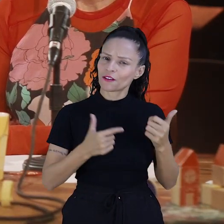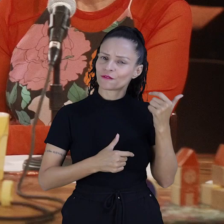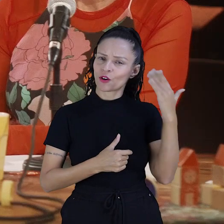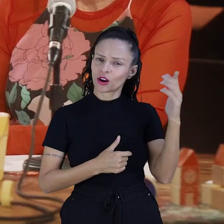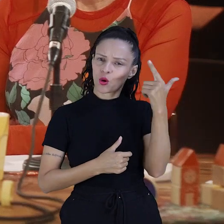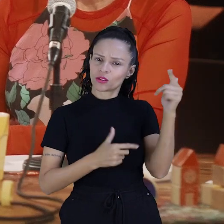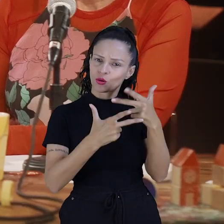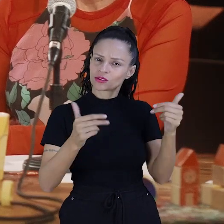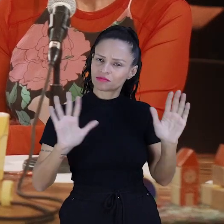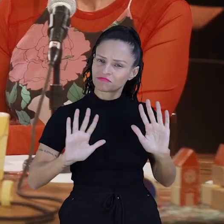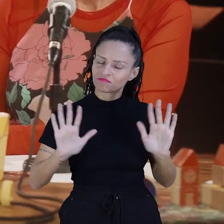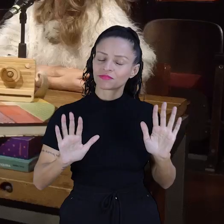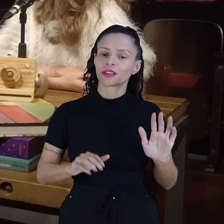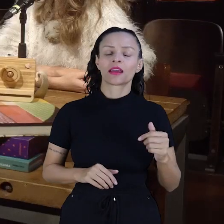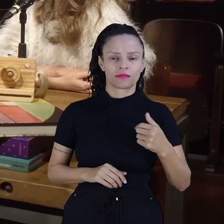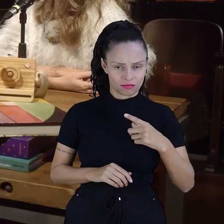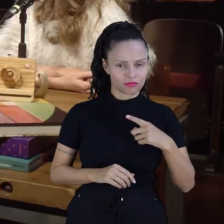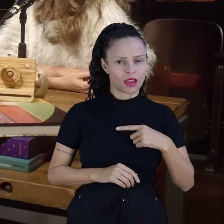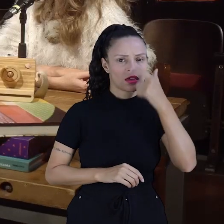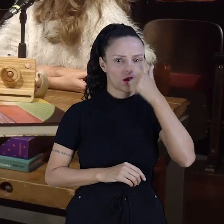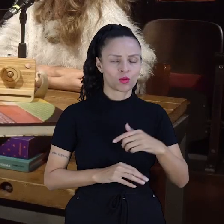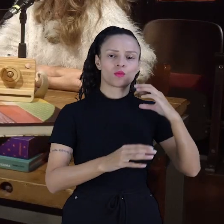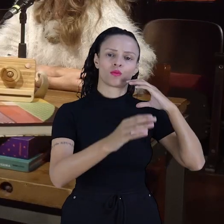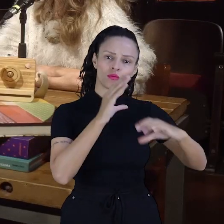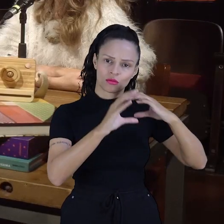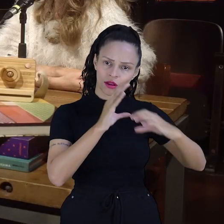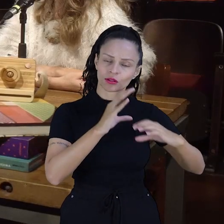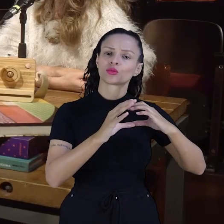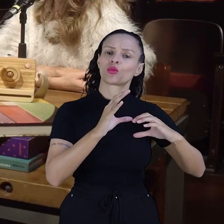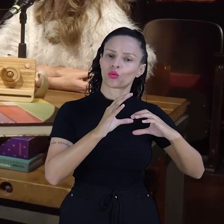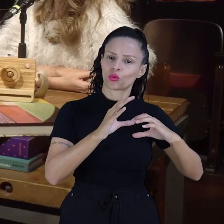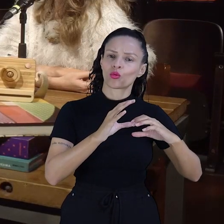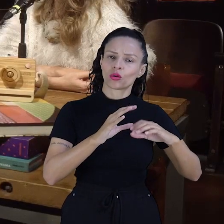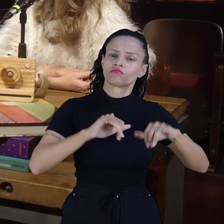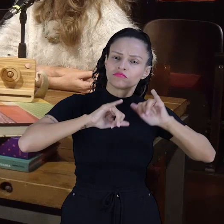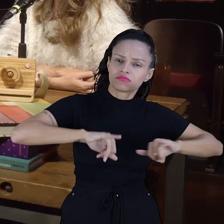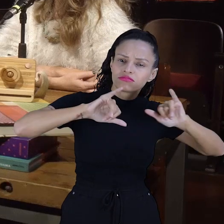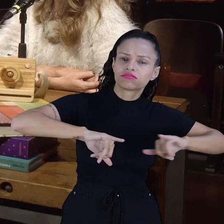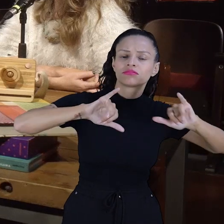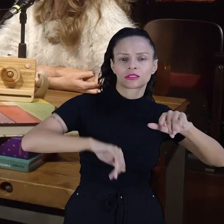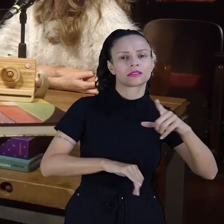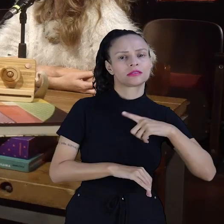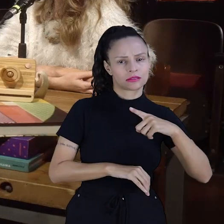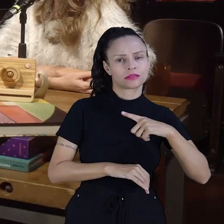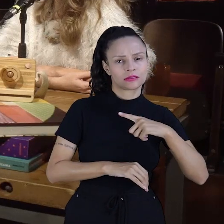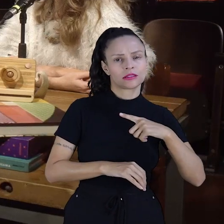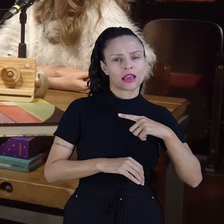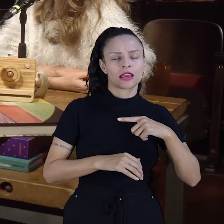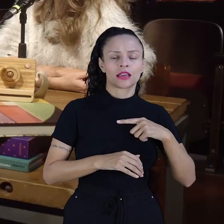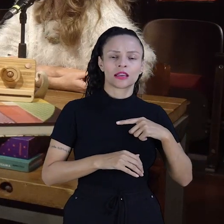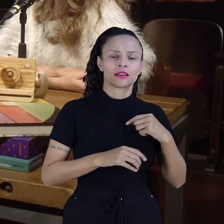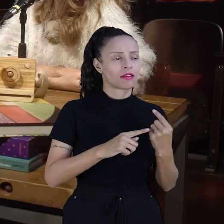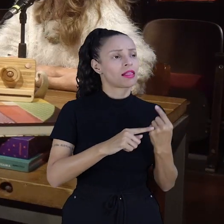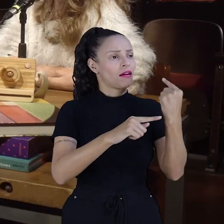mais trabalhar com outra coisa. Existe um Guga comunicador, um Guga de marqueteiro, publicitário,